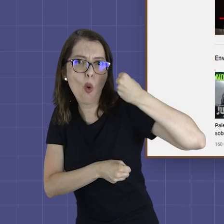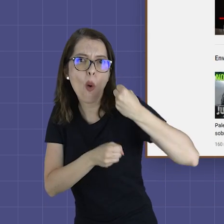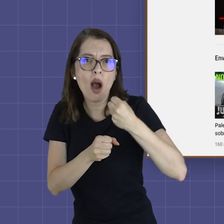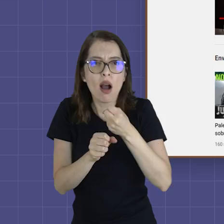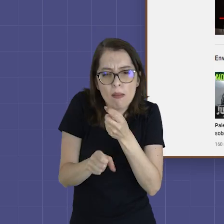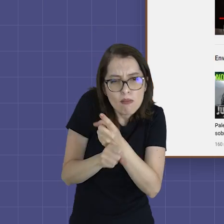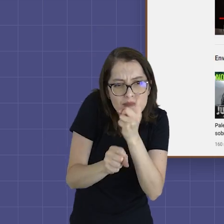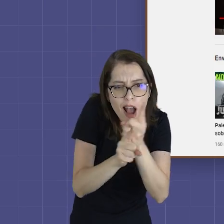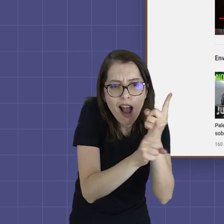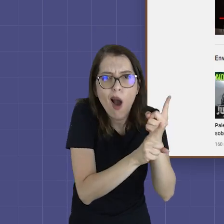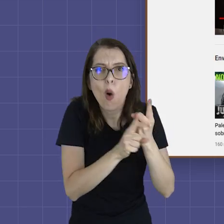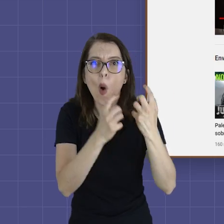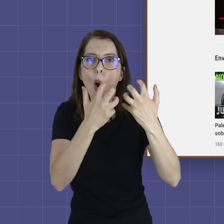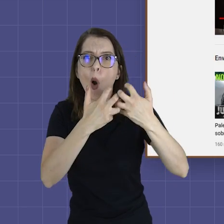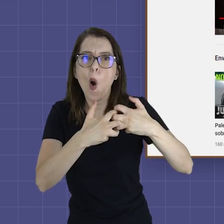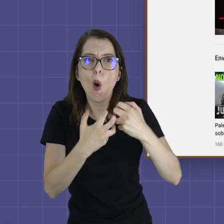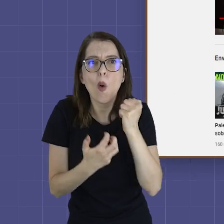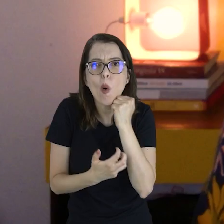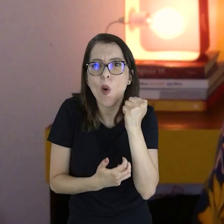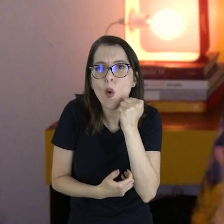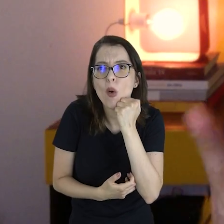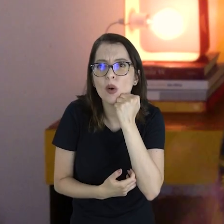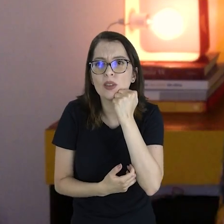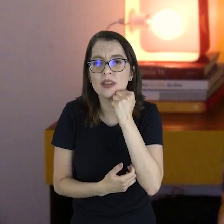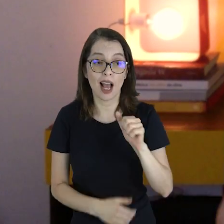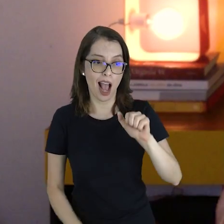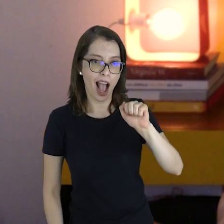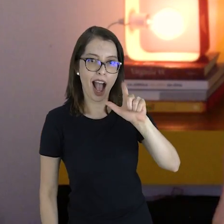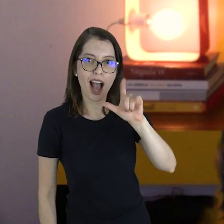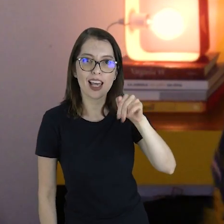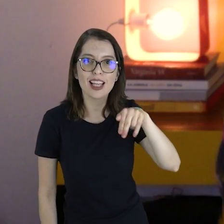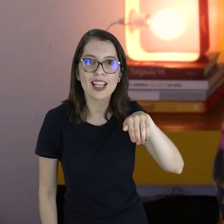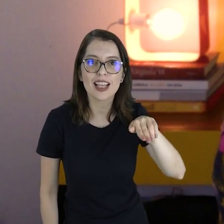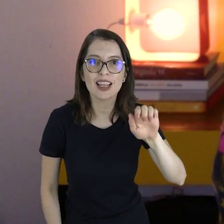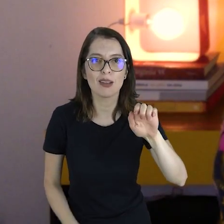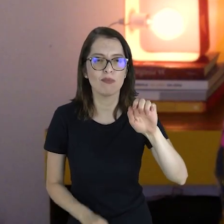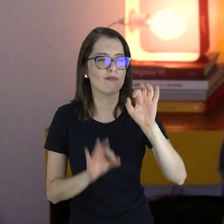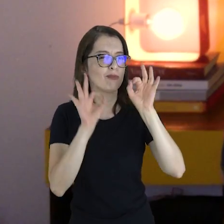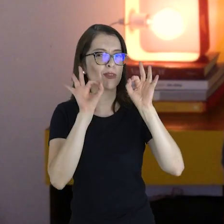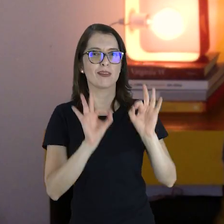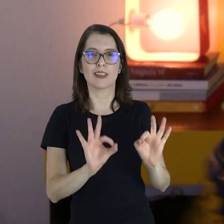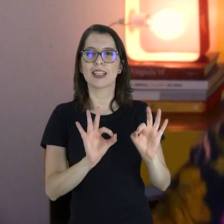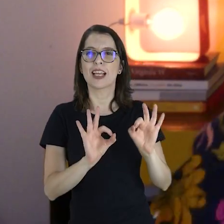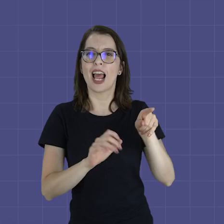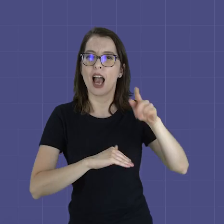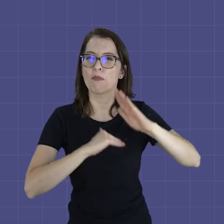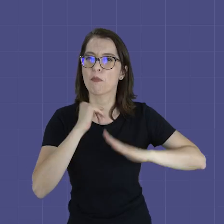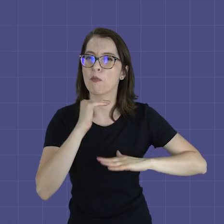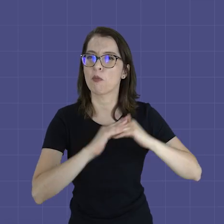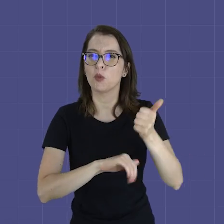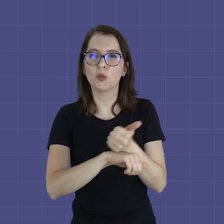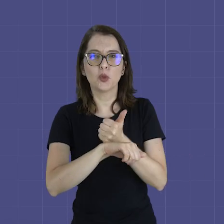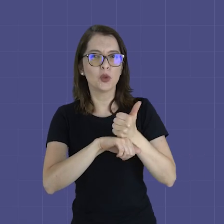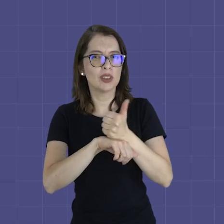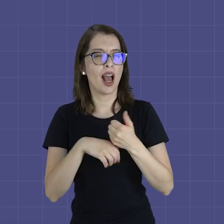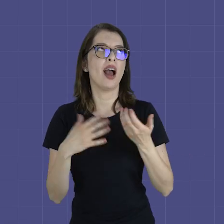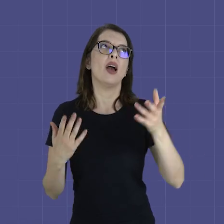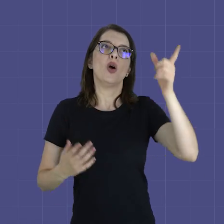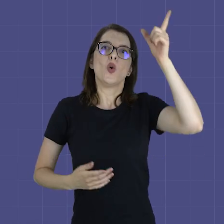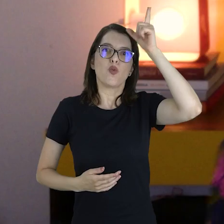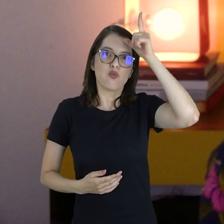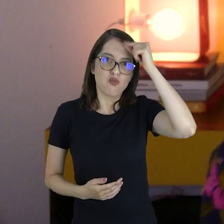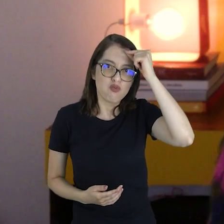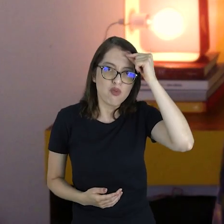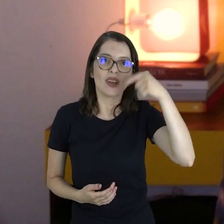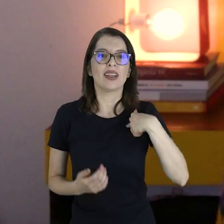canal Colecionadores de Ossos. Aline Gilardi é com certeza o que podemos chamar de especialista. Ai,